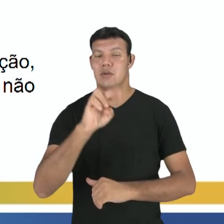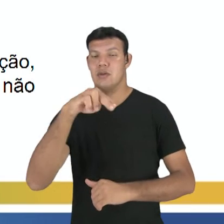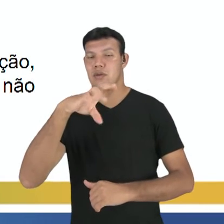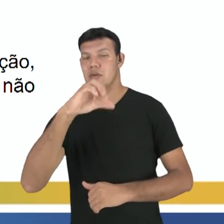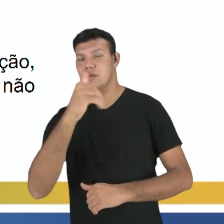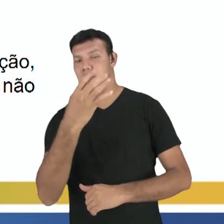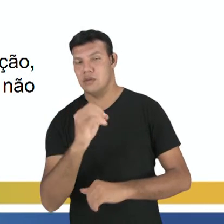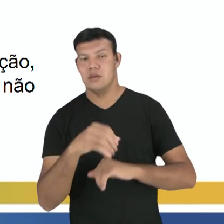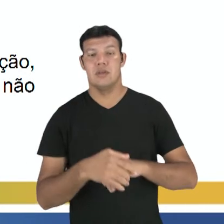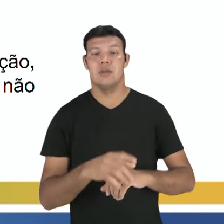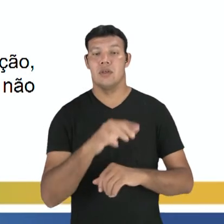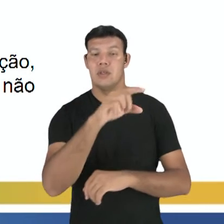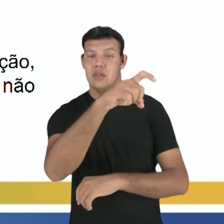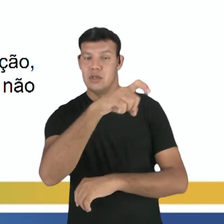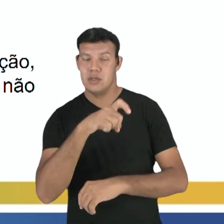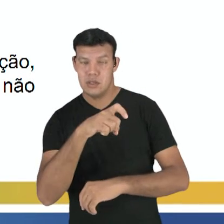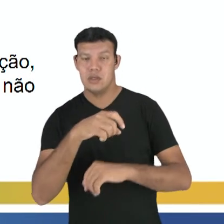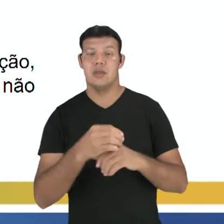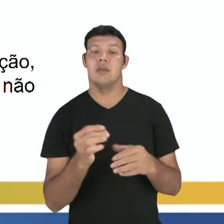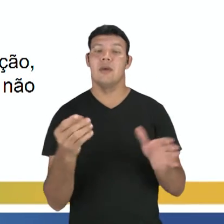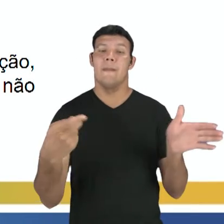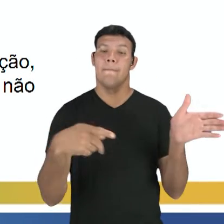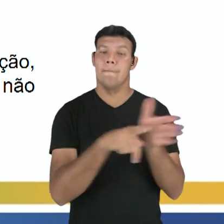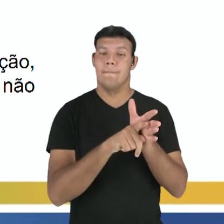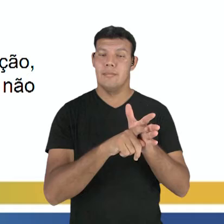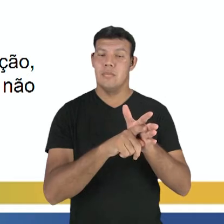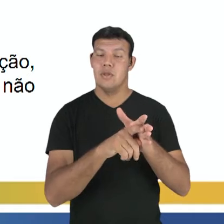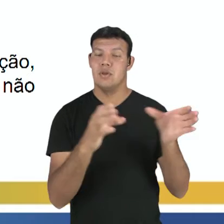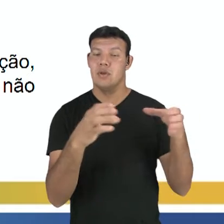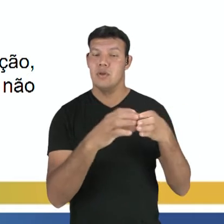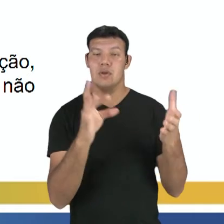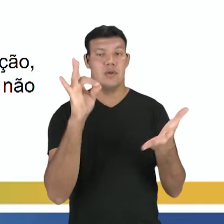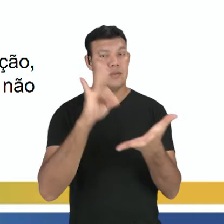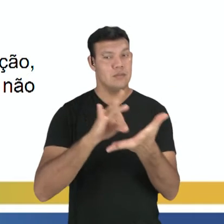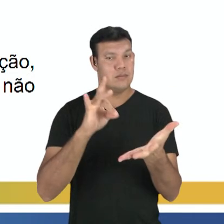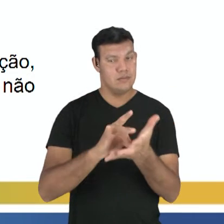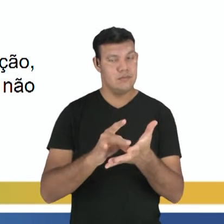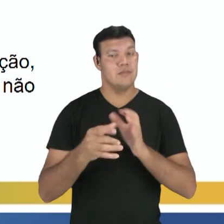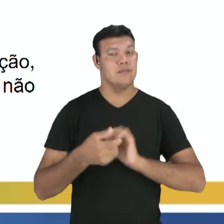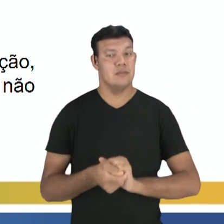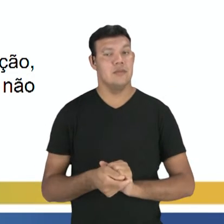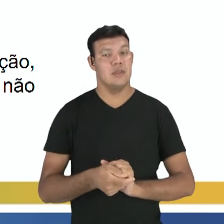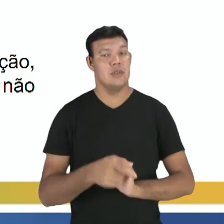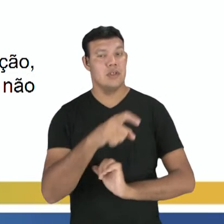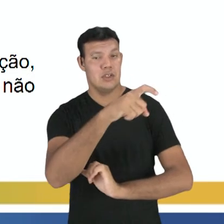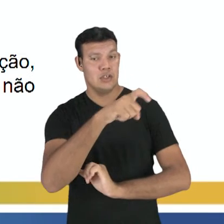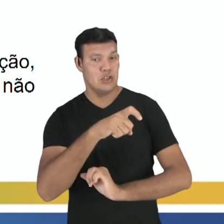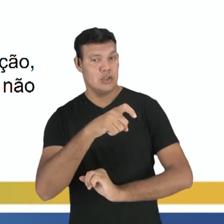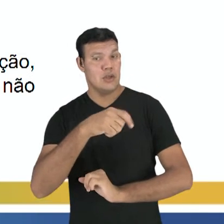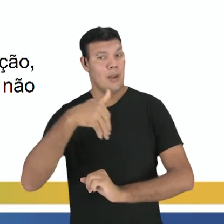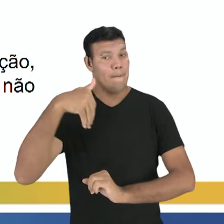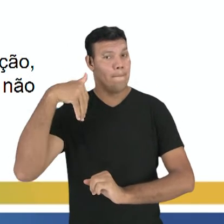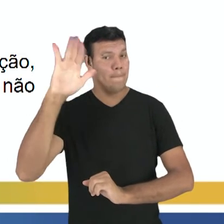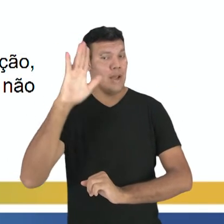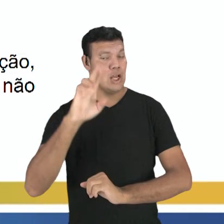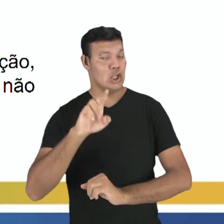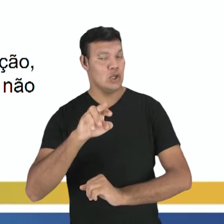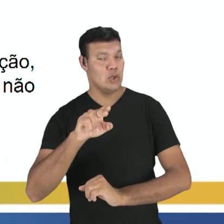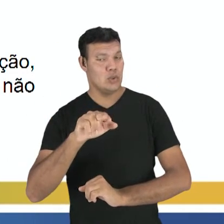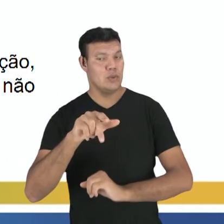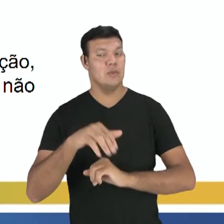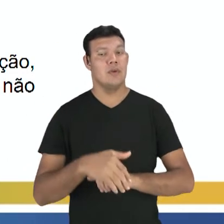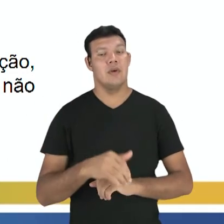igual x pertencente aos reais, tal que x é maior ou igual